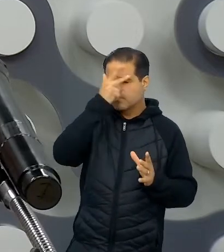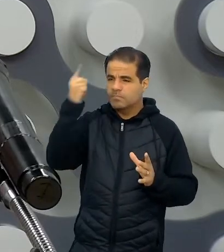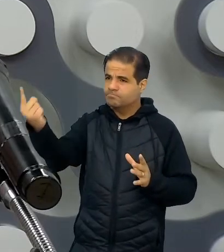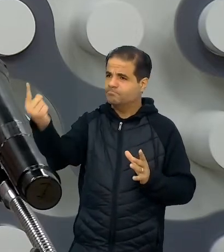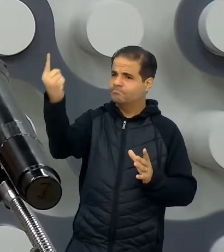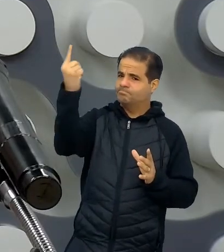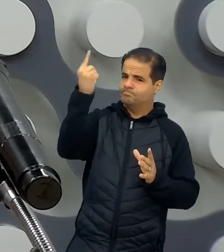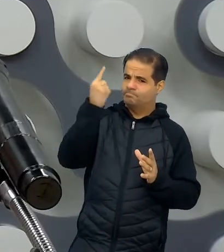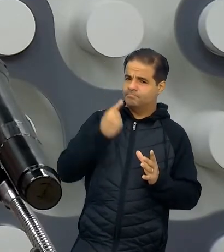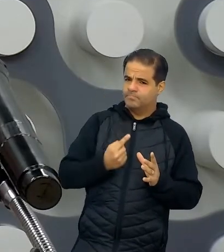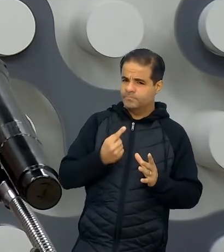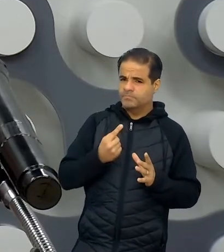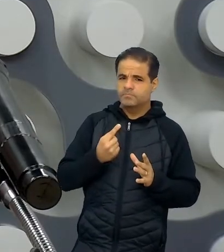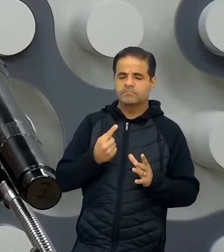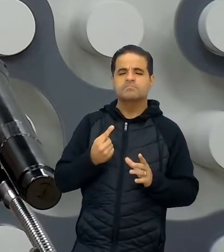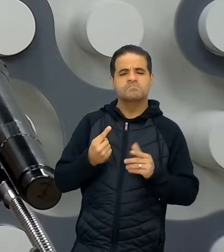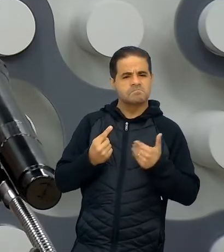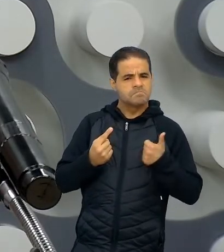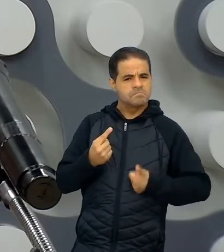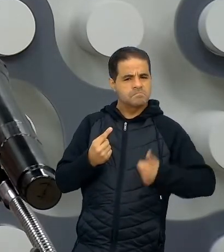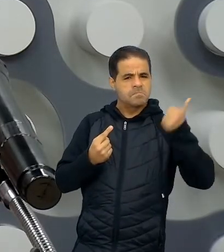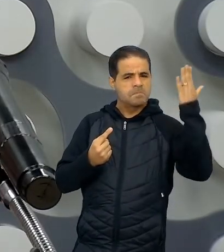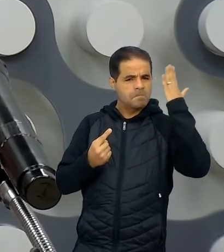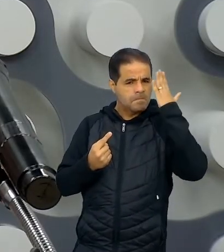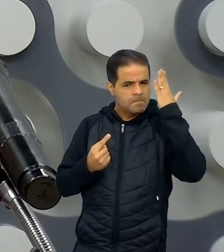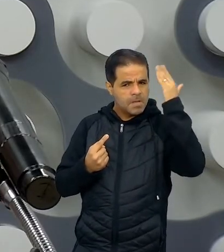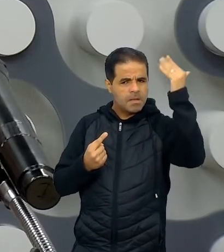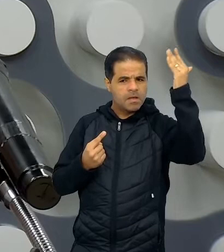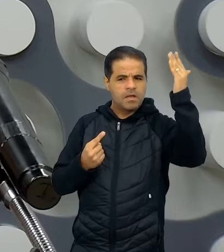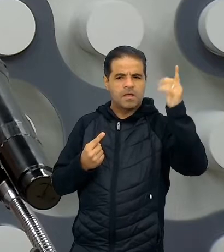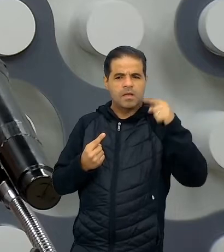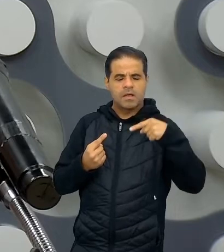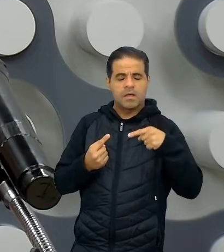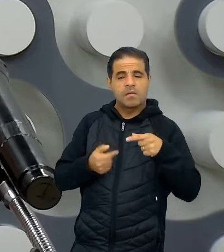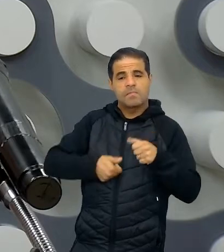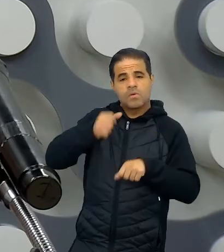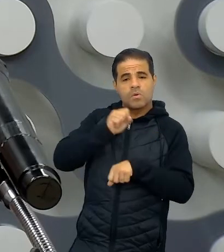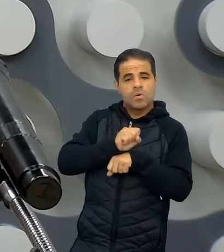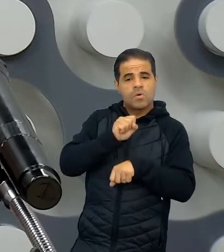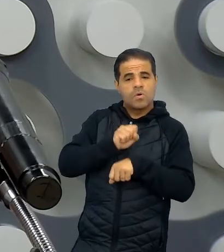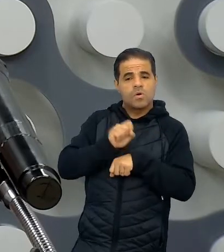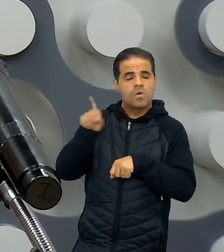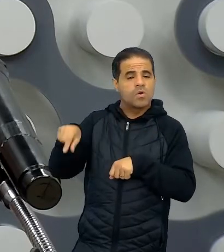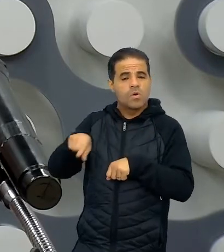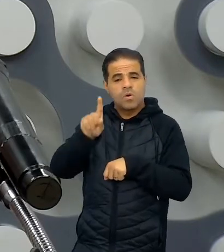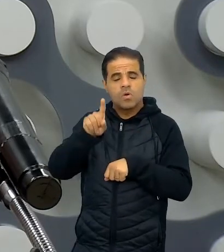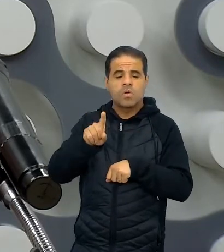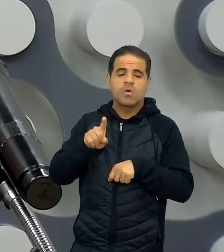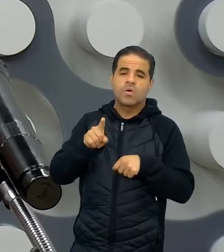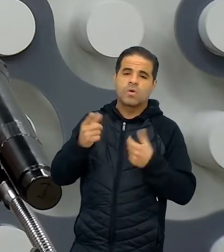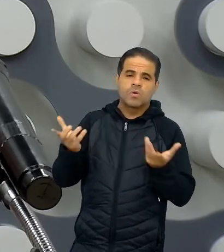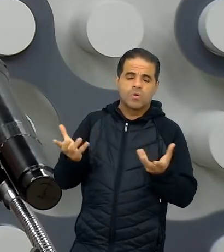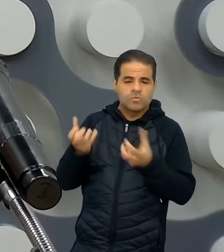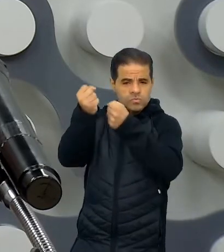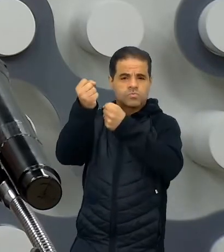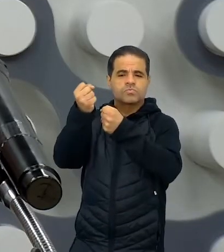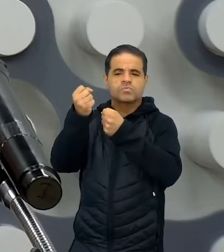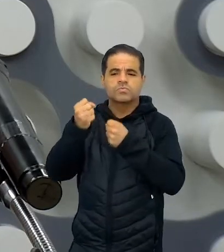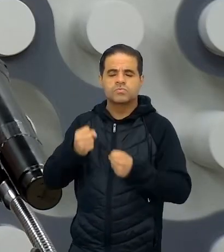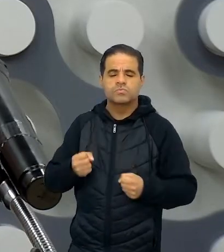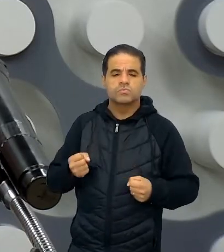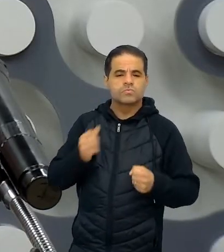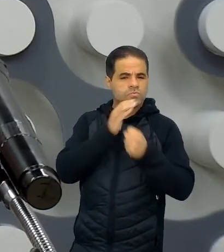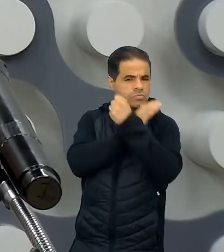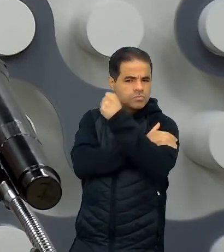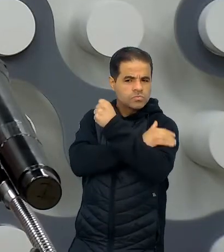um bam, e esperaria ali o melhor momento dele estar fazendo aí o giro ou estar se segurando o músculo